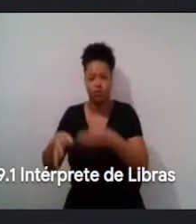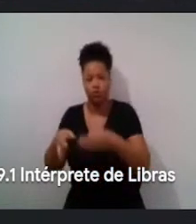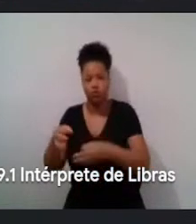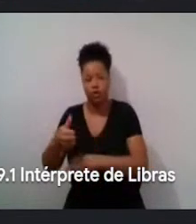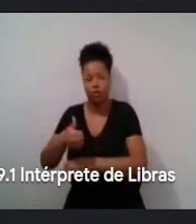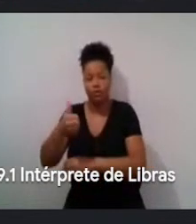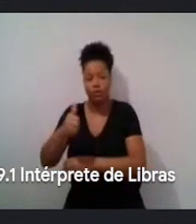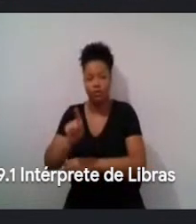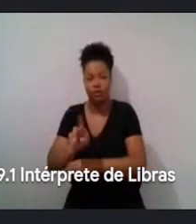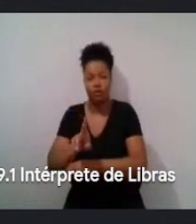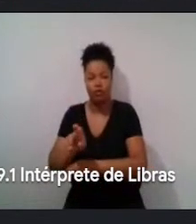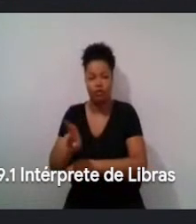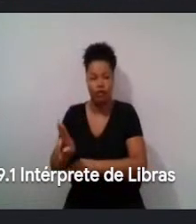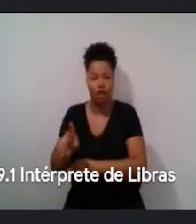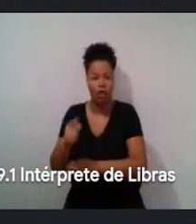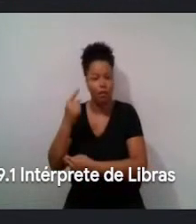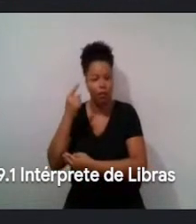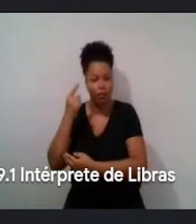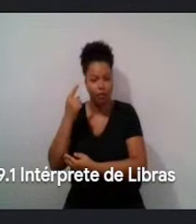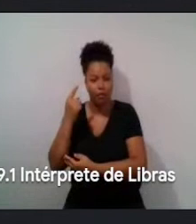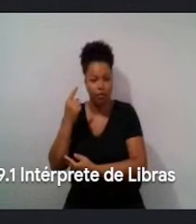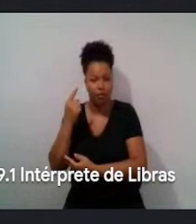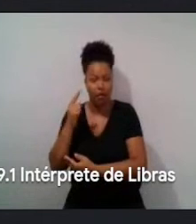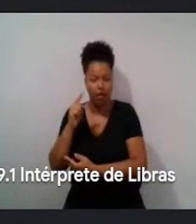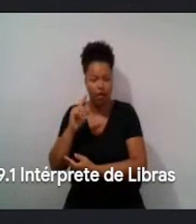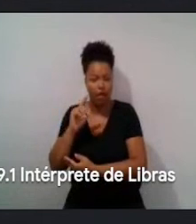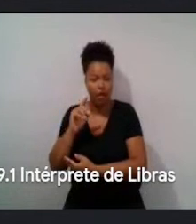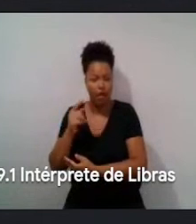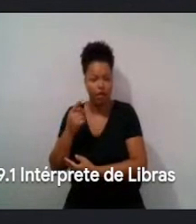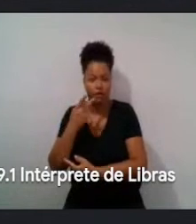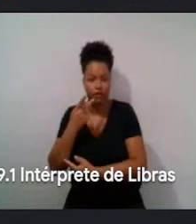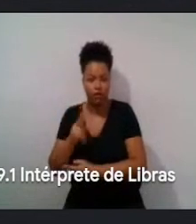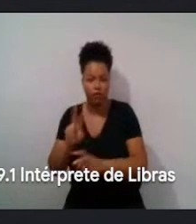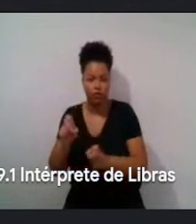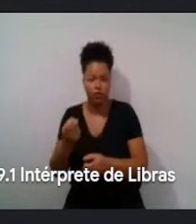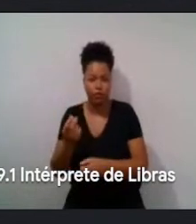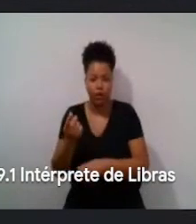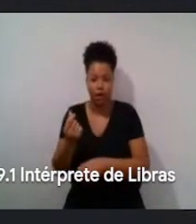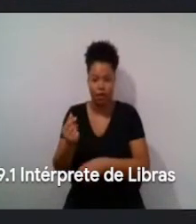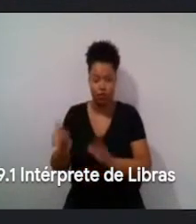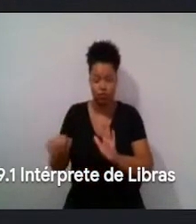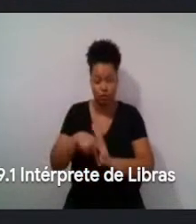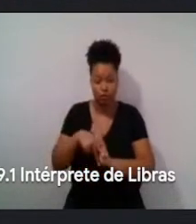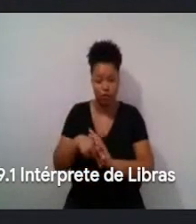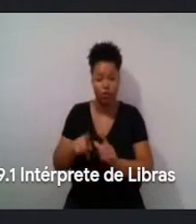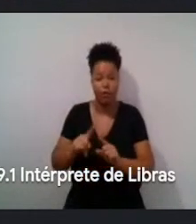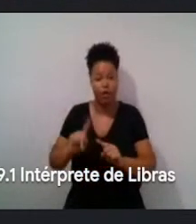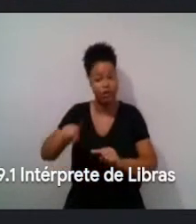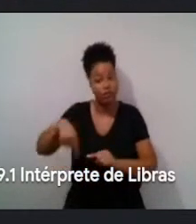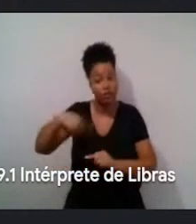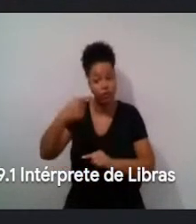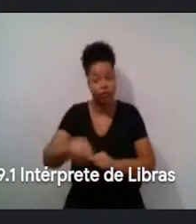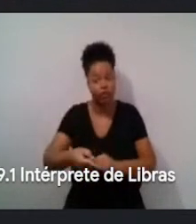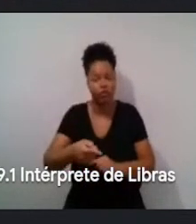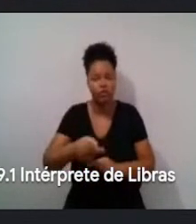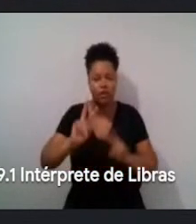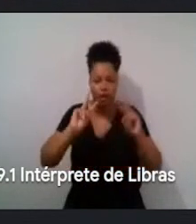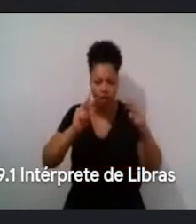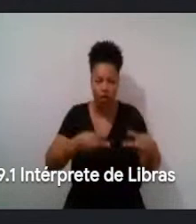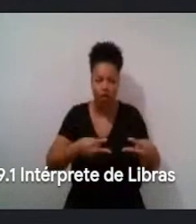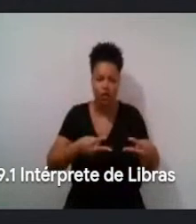considerou como recursos próprios, mas a posteriori ele reconhece que